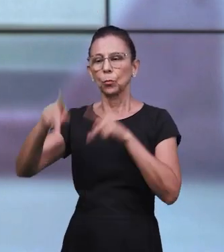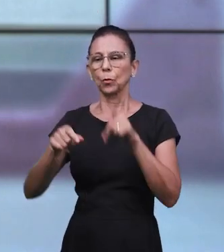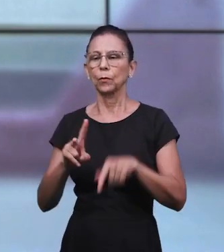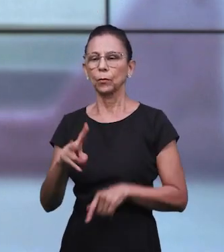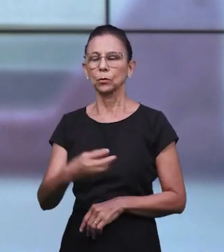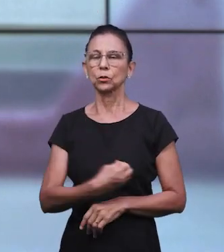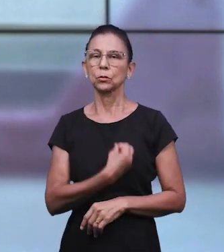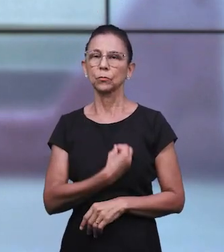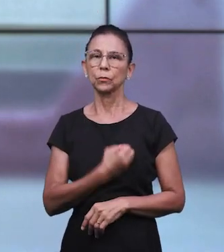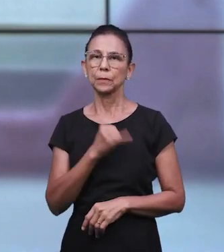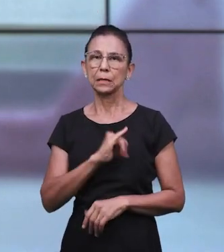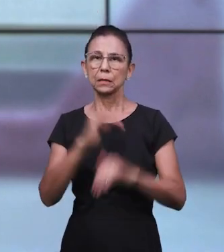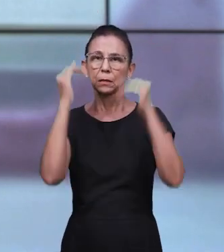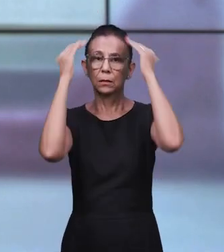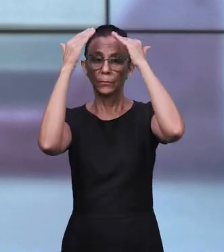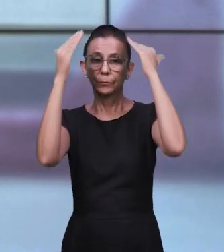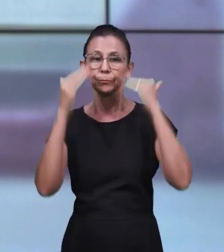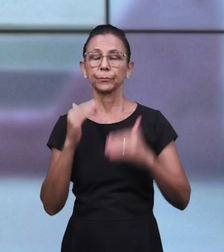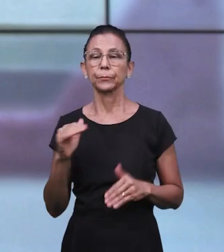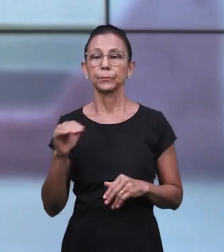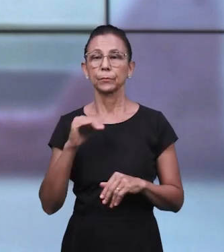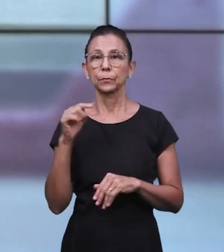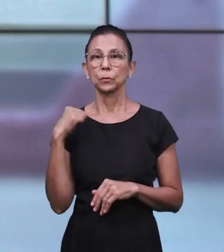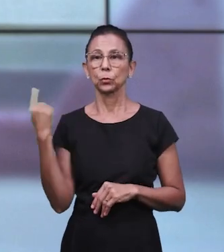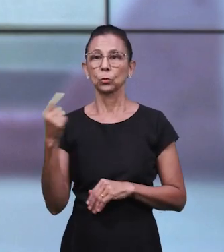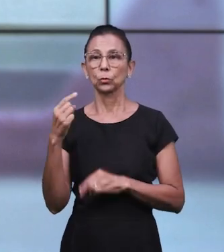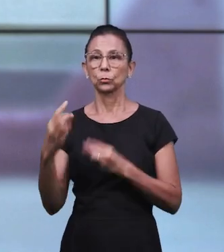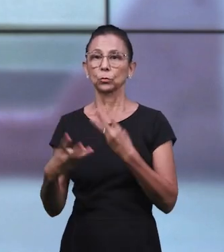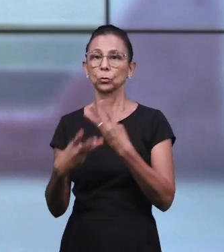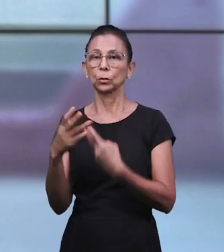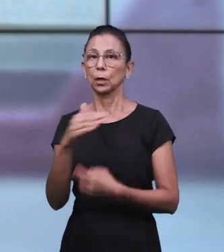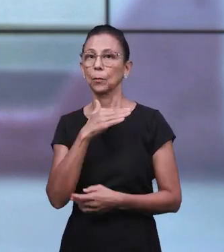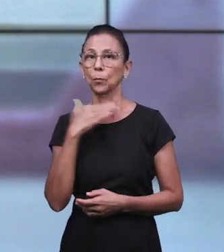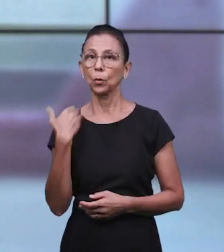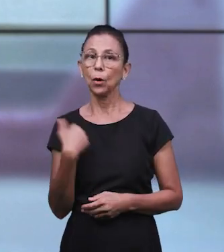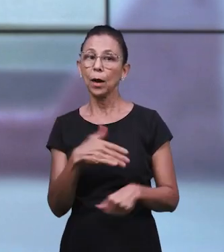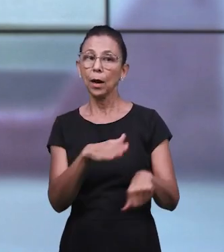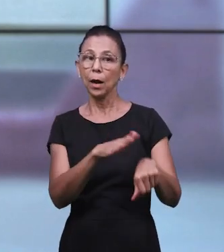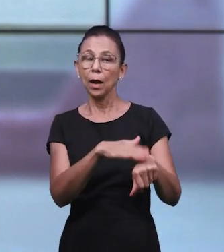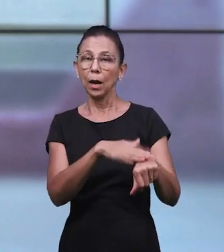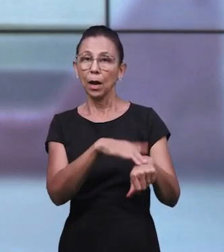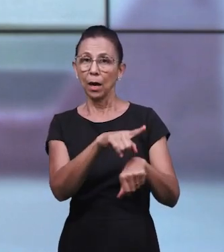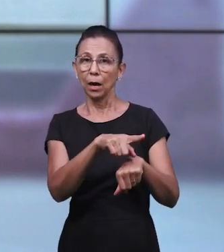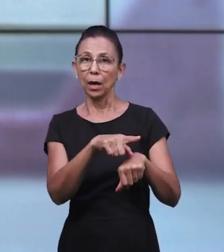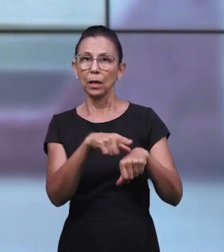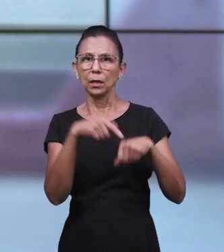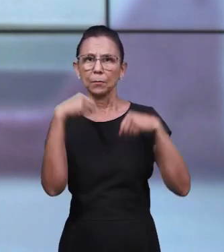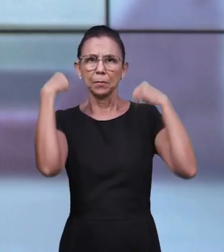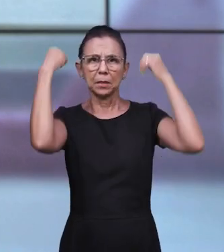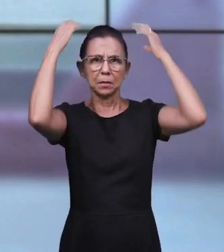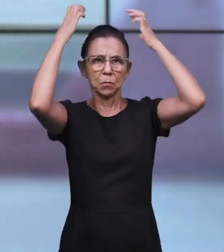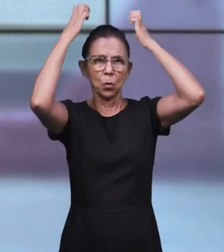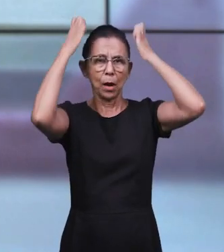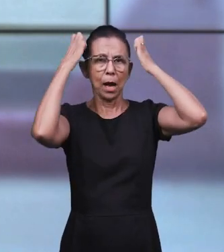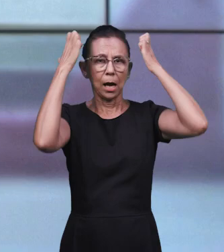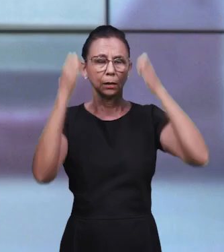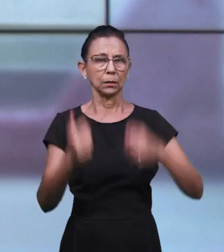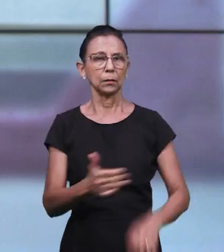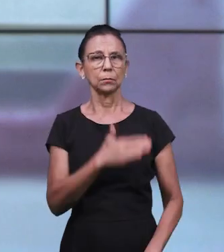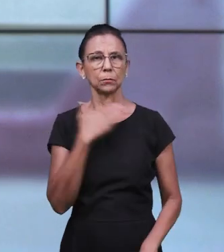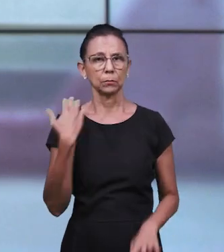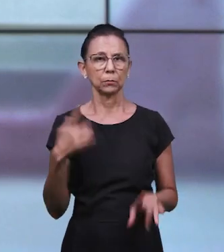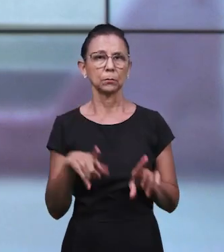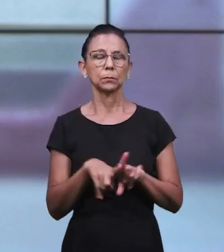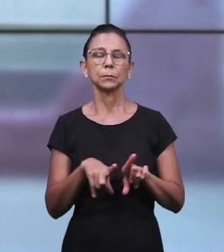na desobediência todos os judeus morreriam, e nem ela escaparia, mesmo sendo rainha e vivendo no palácio do